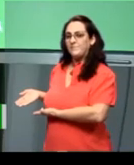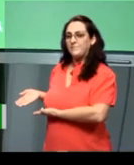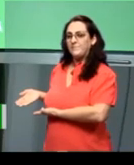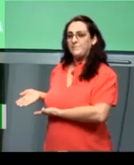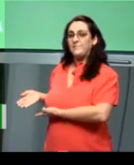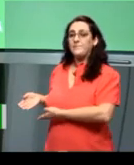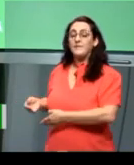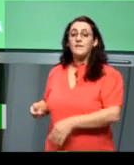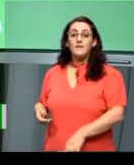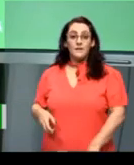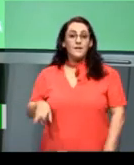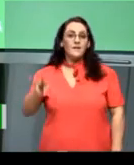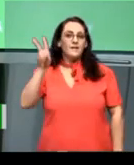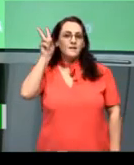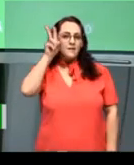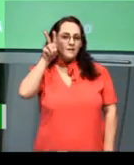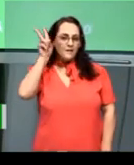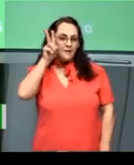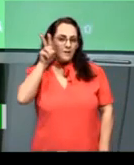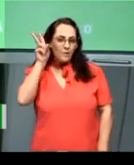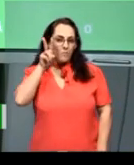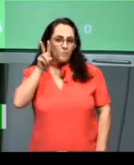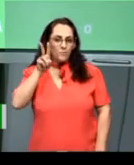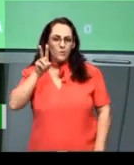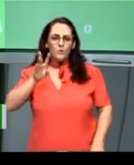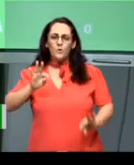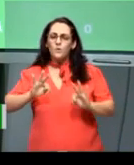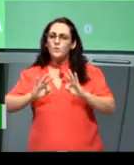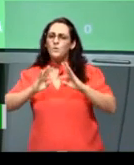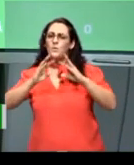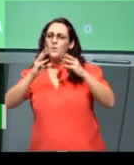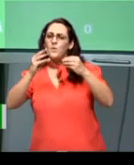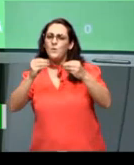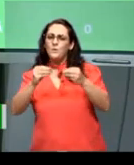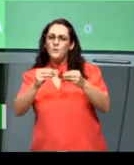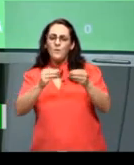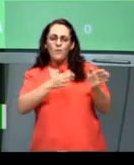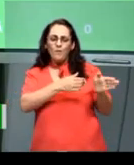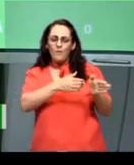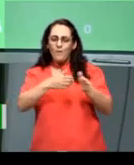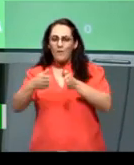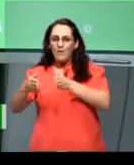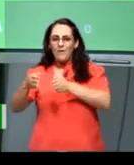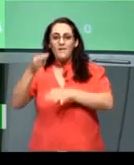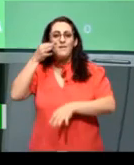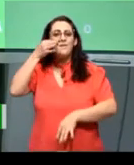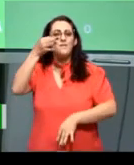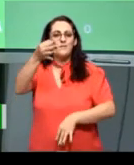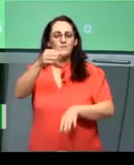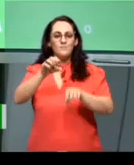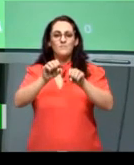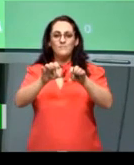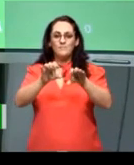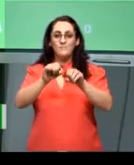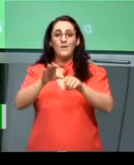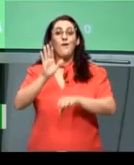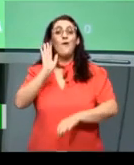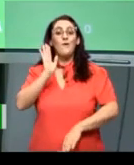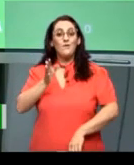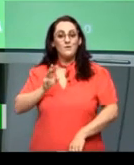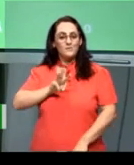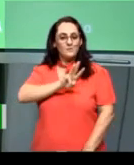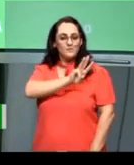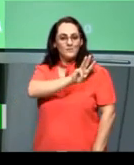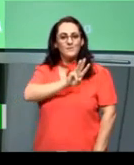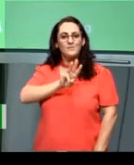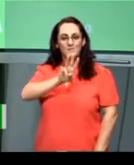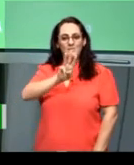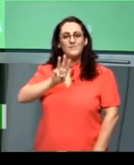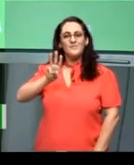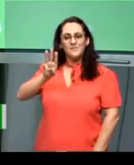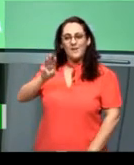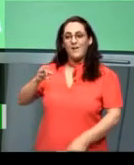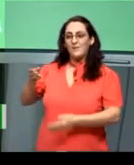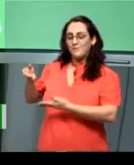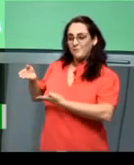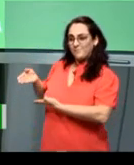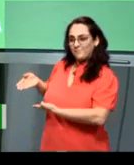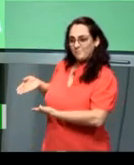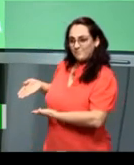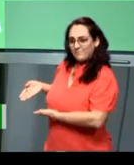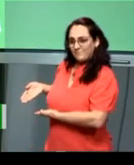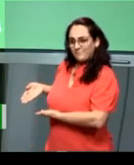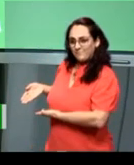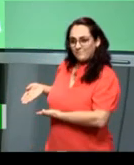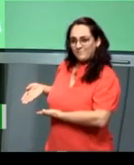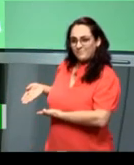31-98295-2794. Lembrando que a programação completa do Se Liga na Educação está no nosso site, no endereço que aparece